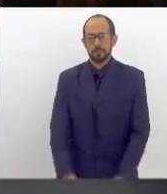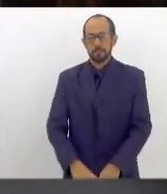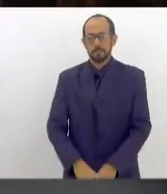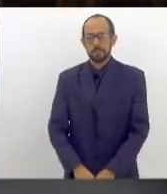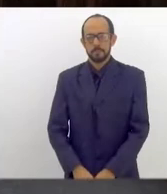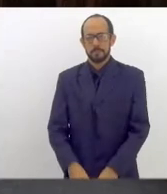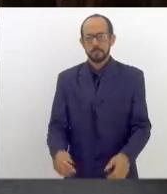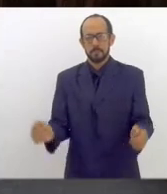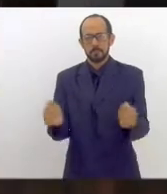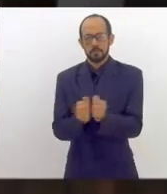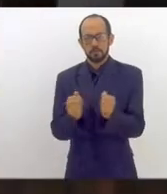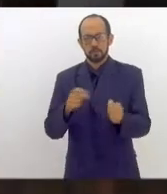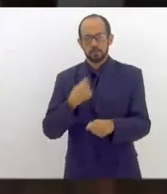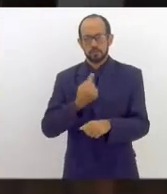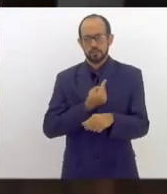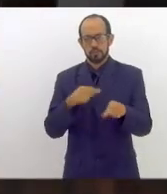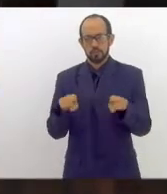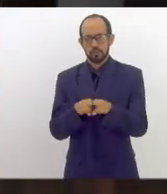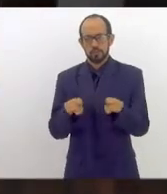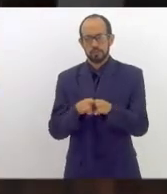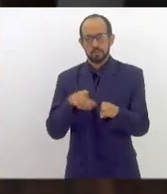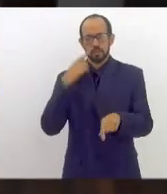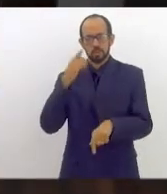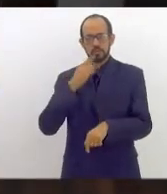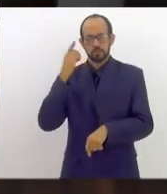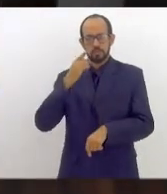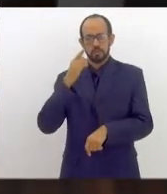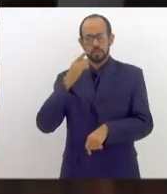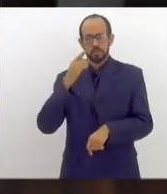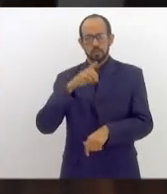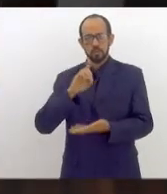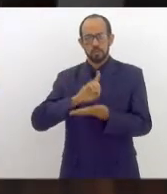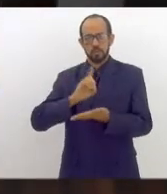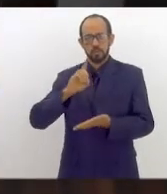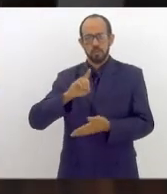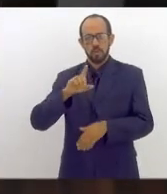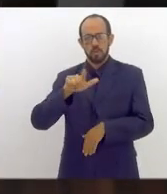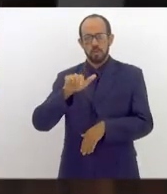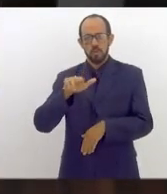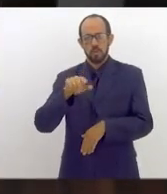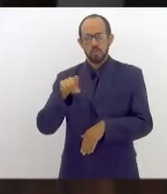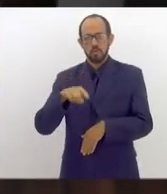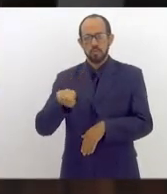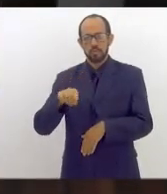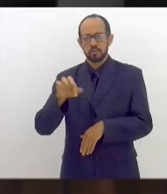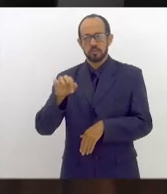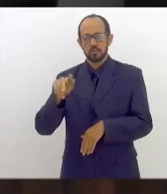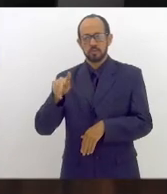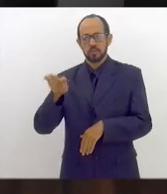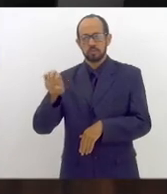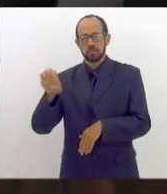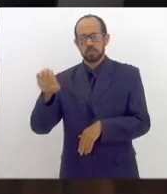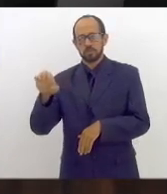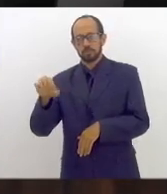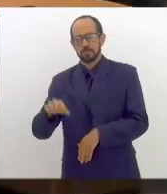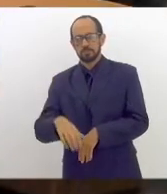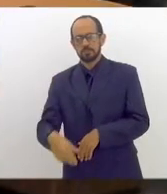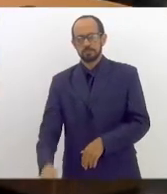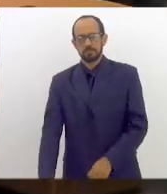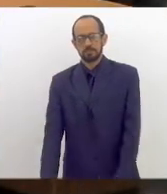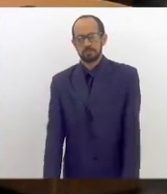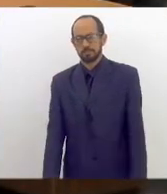está conosco também Desembargador Dr Luiz Felipe Francisco seja bem-vindo